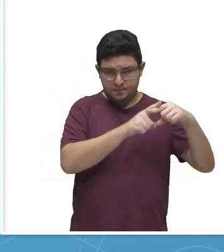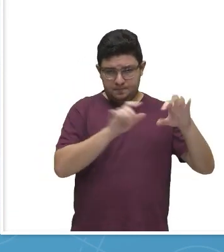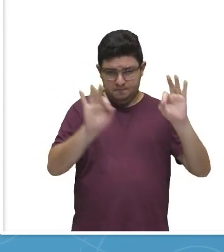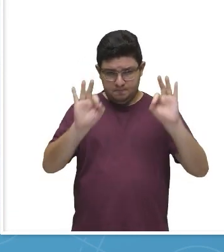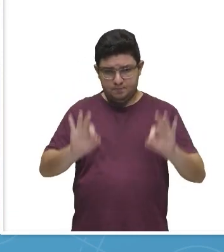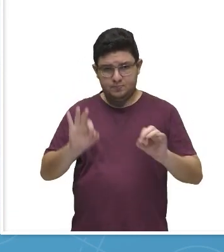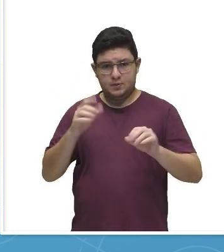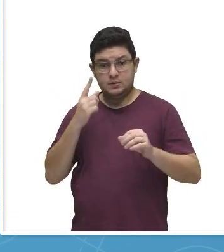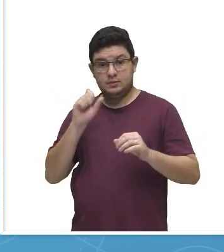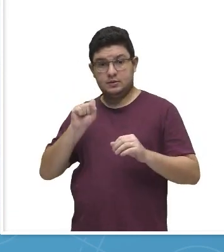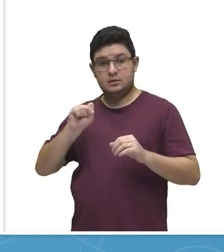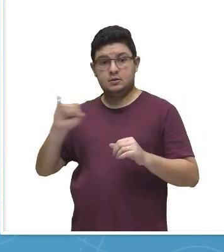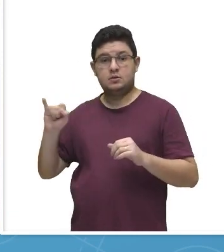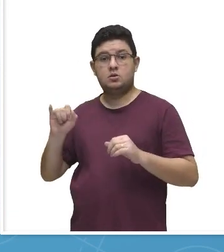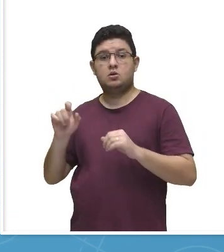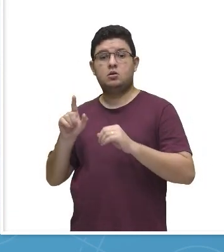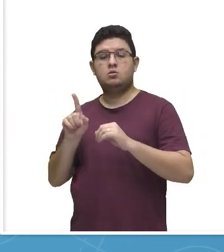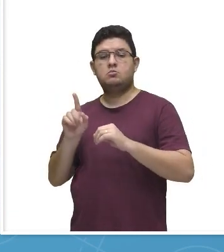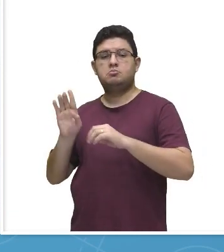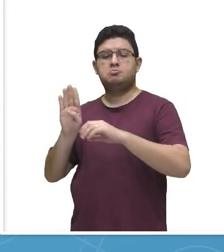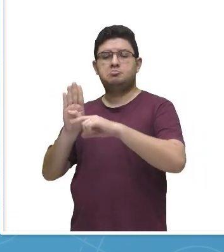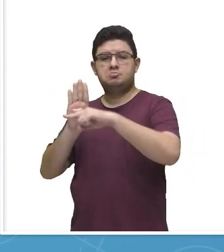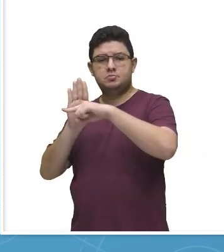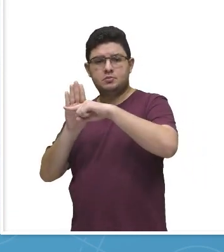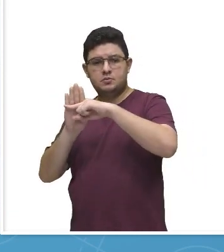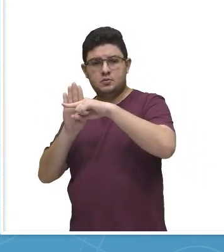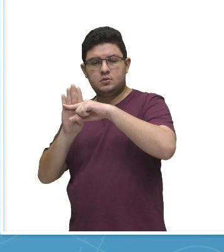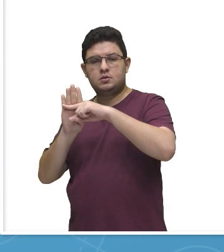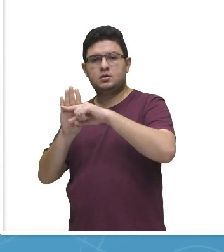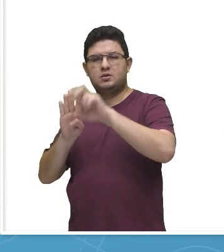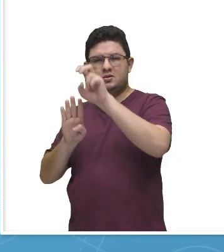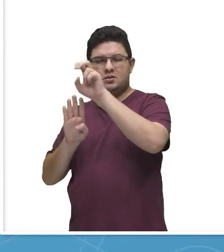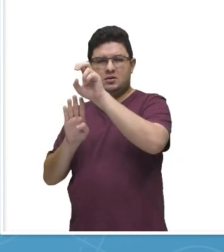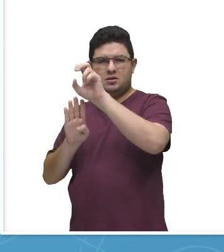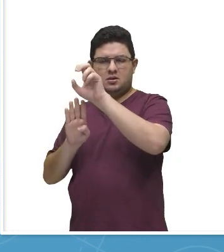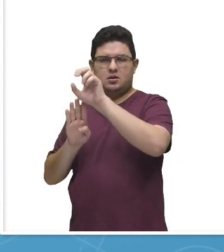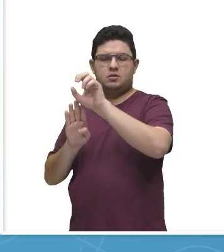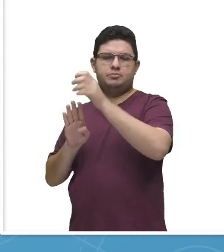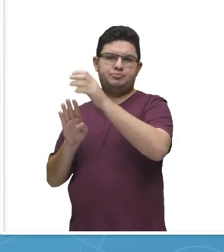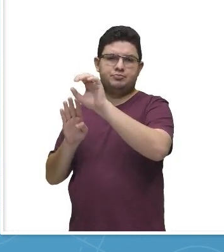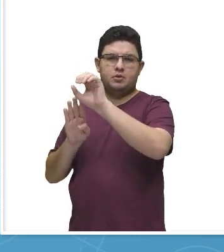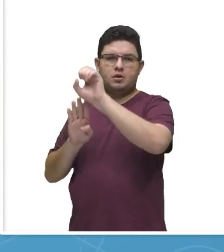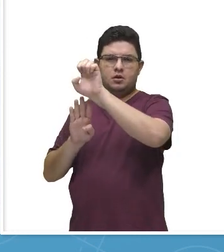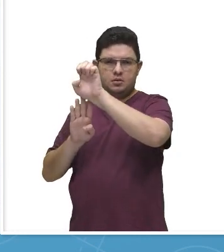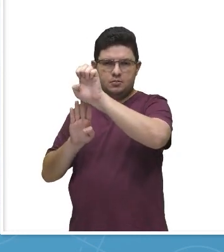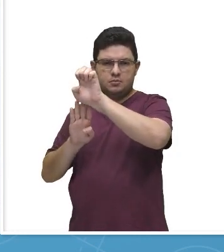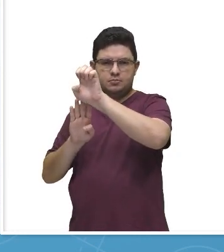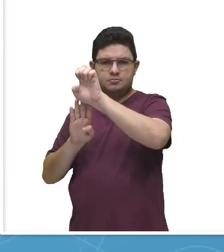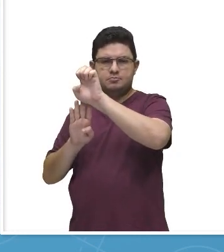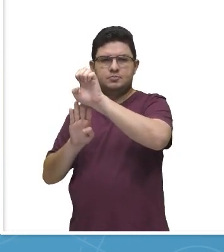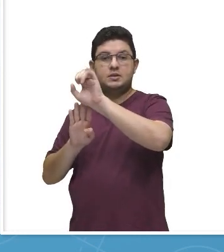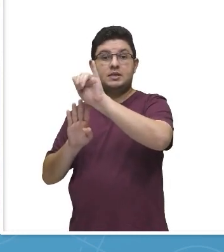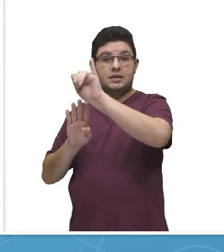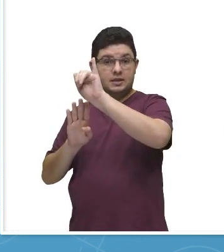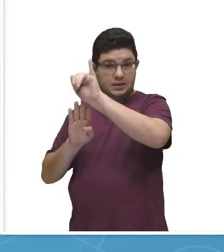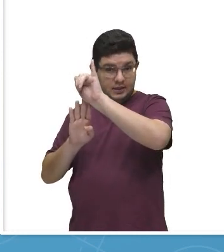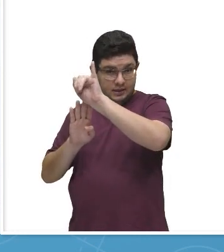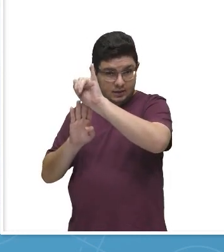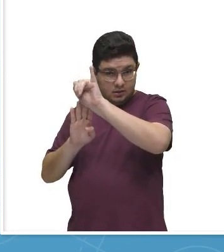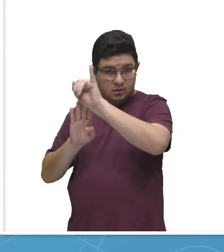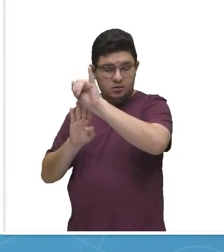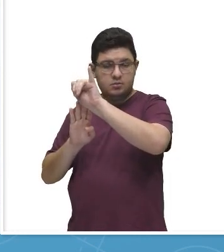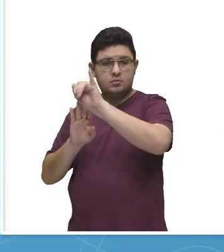que é 3, vai me gerar um resultado, uma potência negativa. Então, eu vou ter menos, correto?